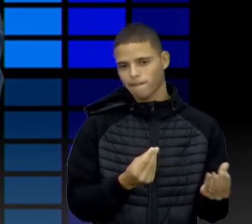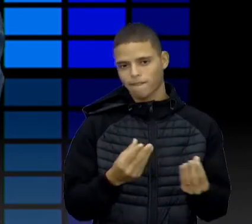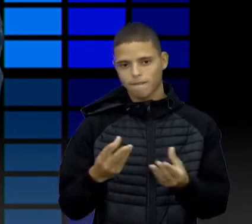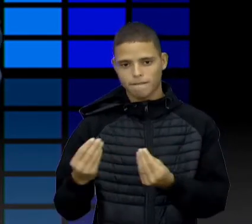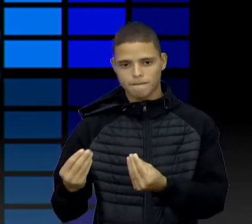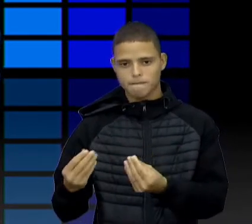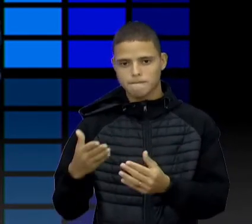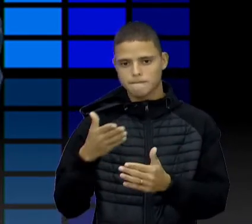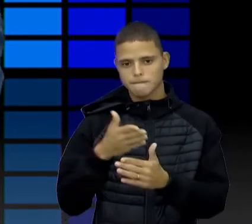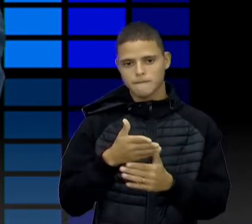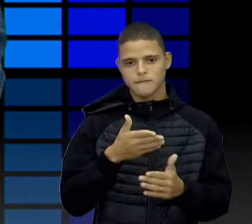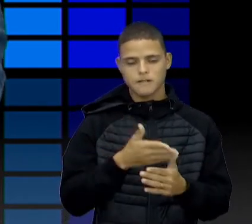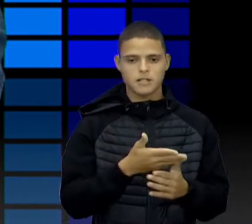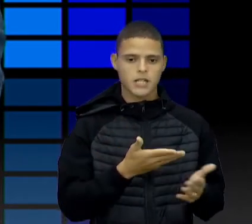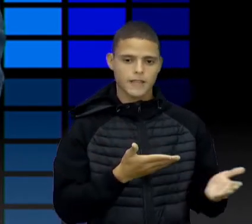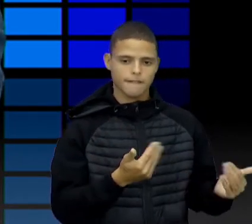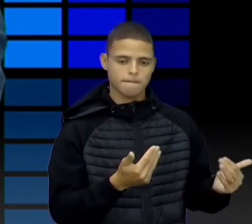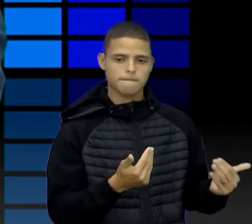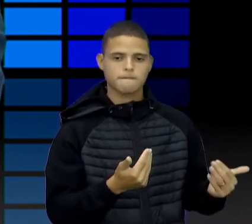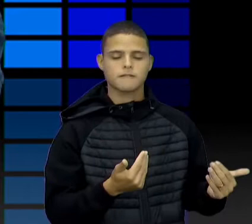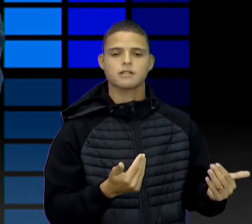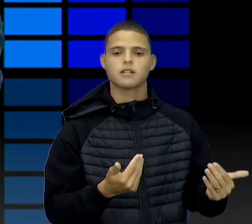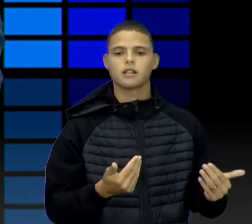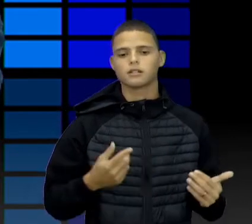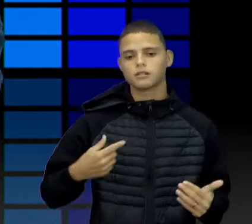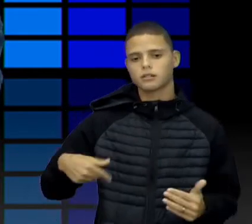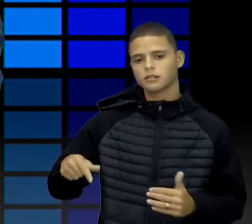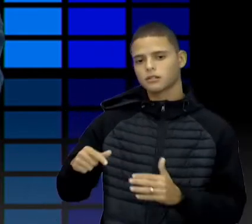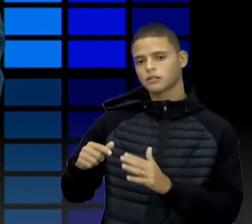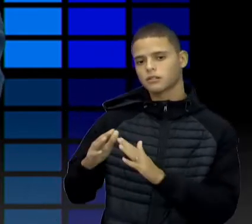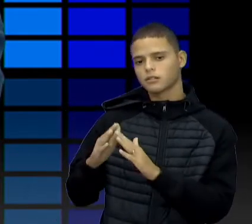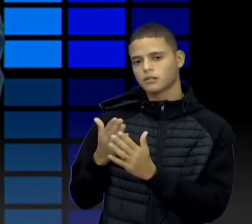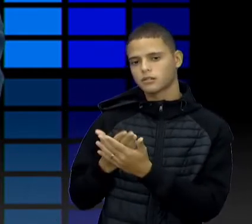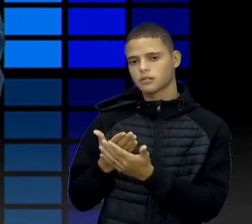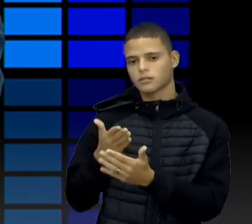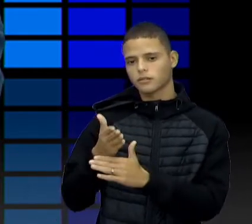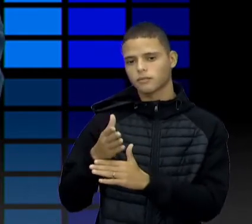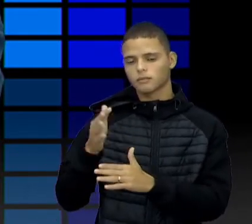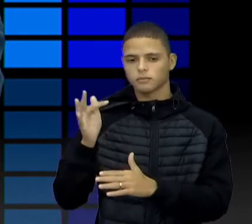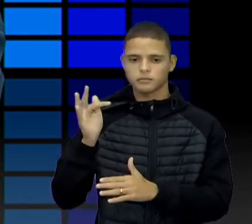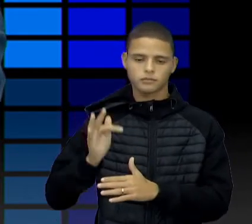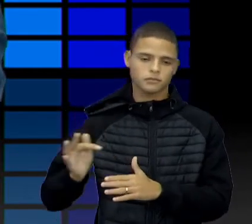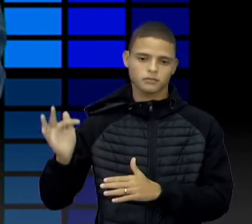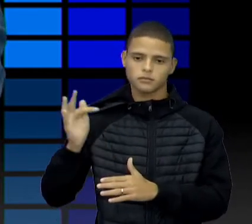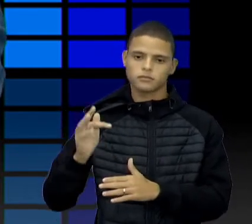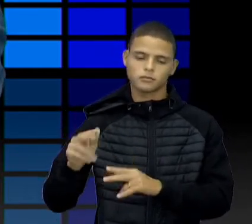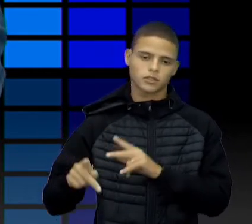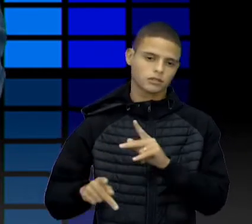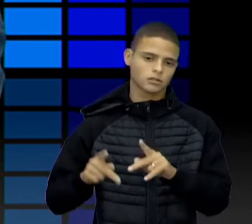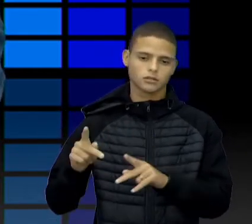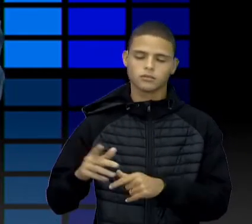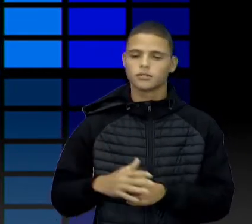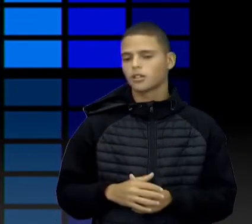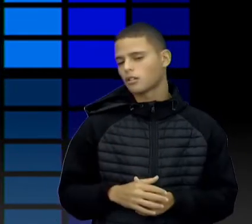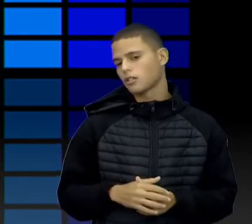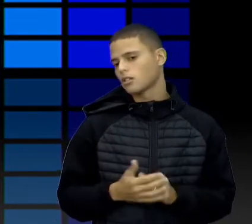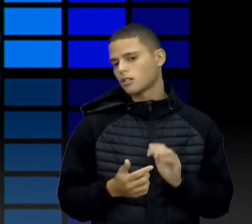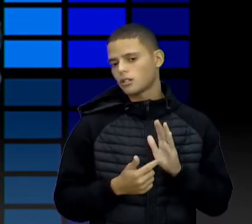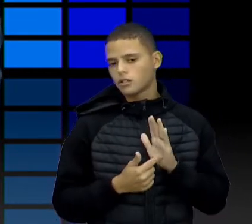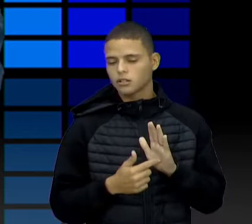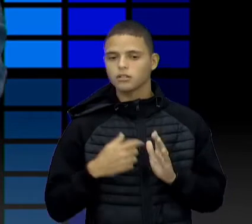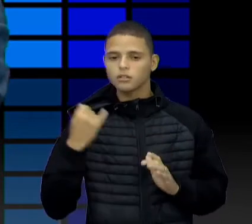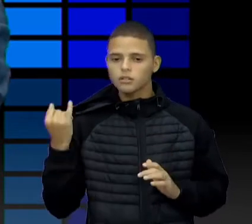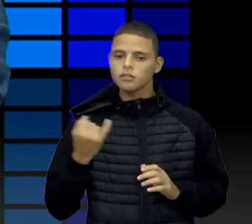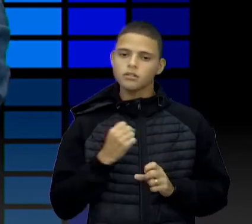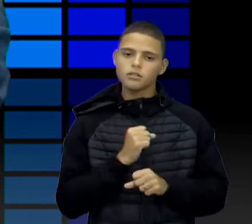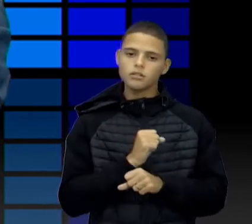muito ingresso de jovens como os nossos estudantes nas universidades públicas. Então, só mostra essa